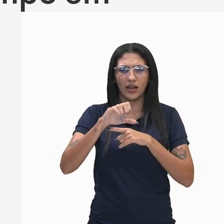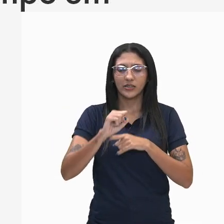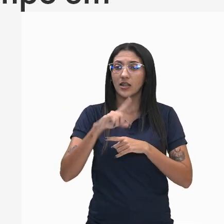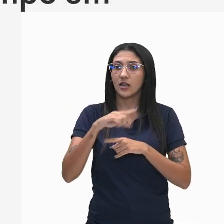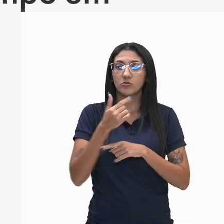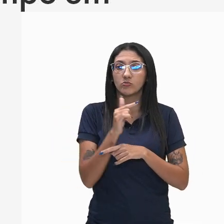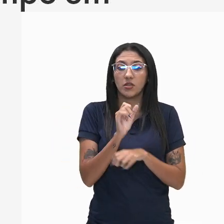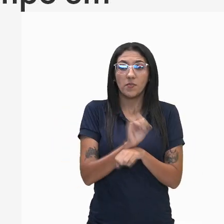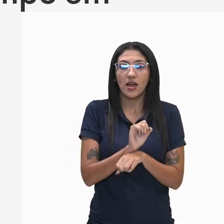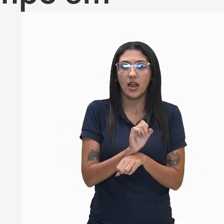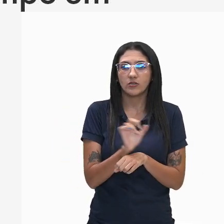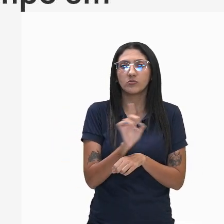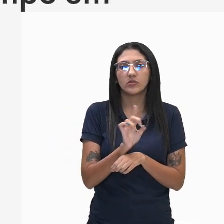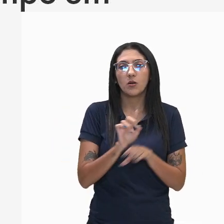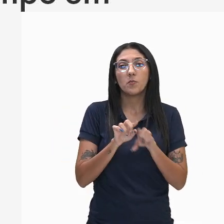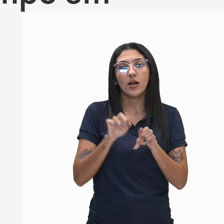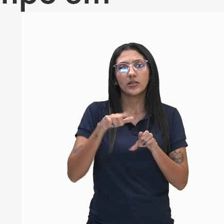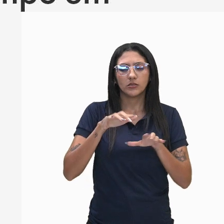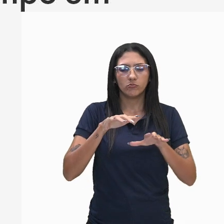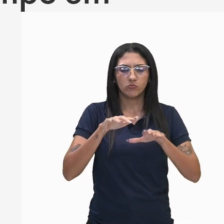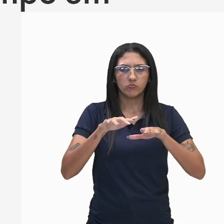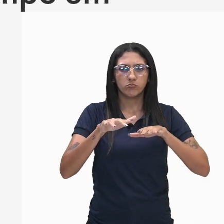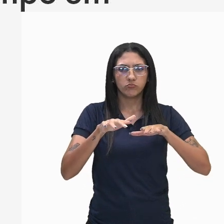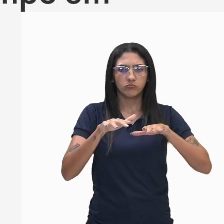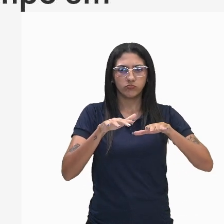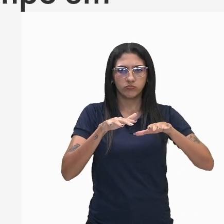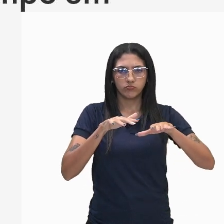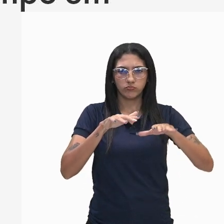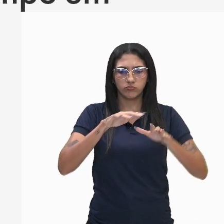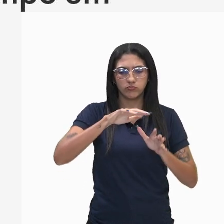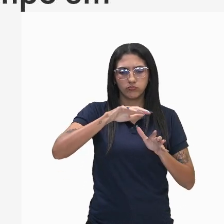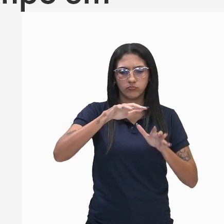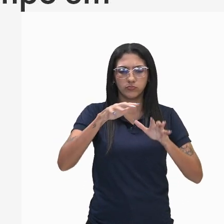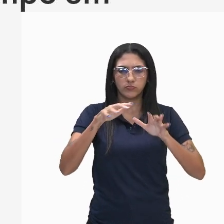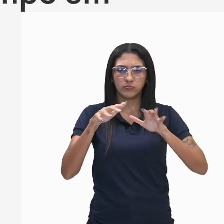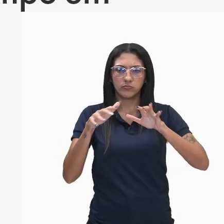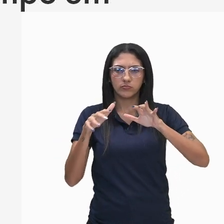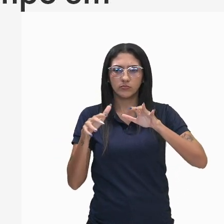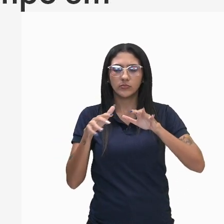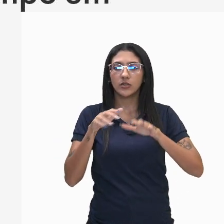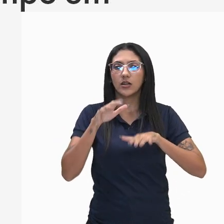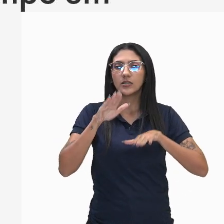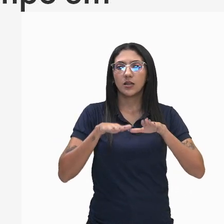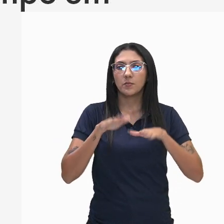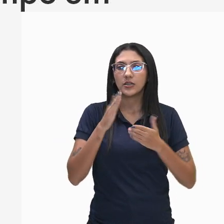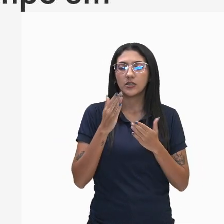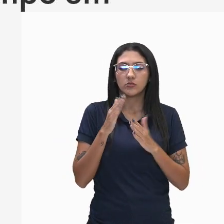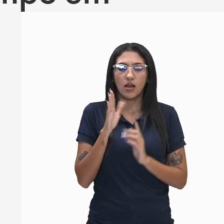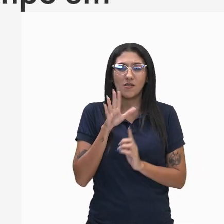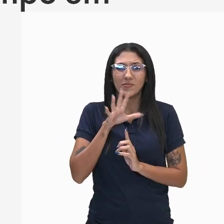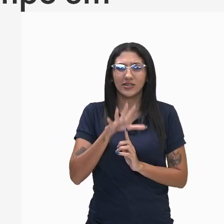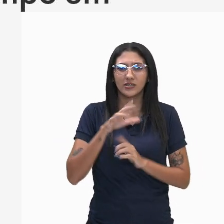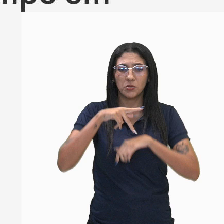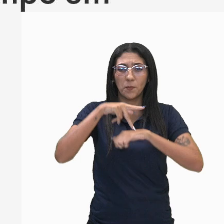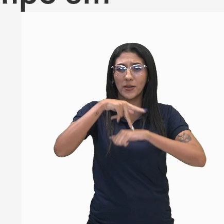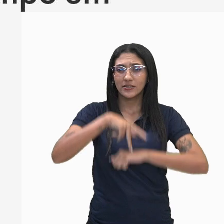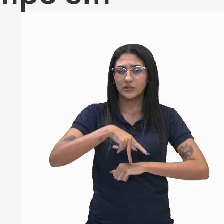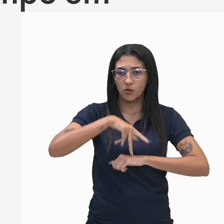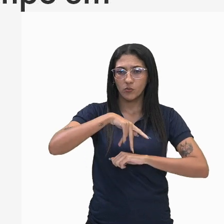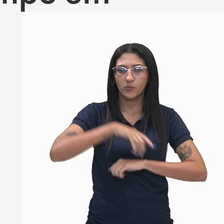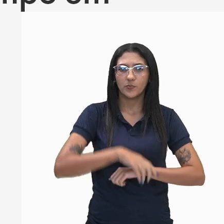estáticas, mas se movem lentamente ao longo do tempo em resposta às forças internas da